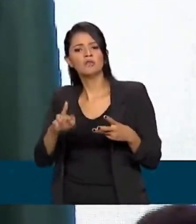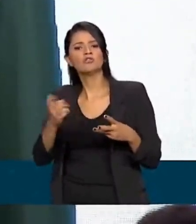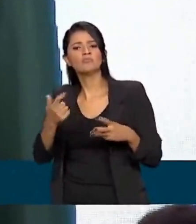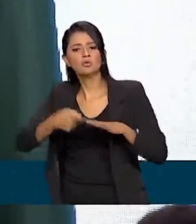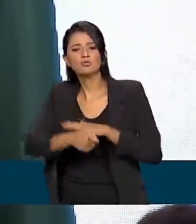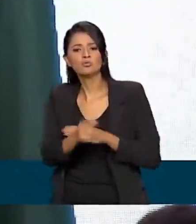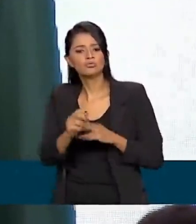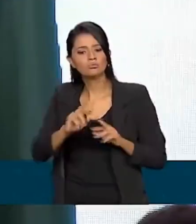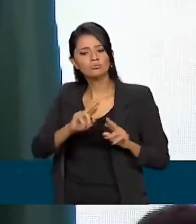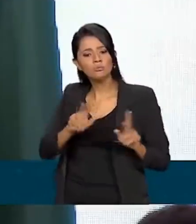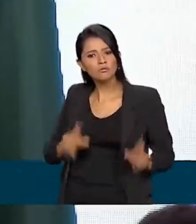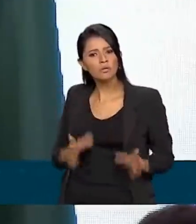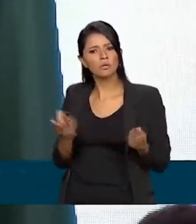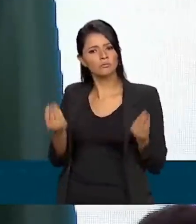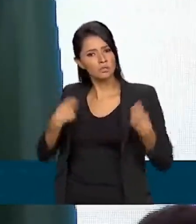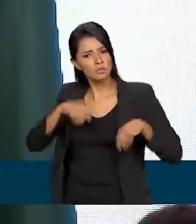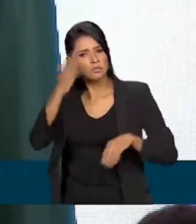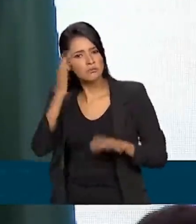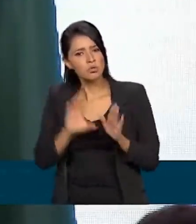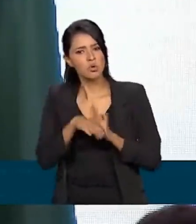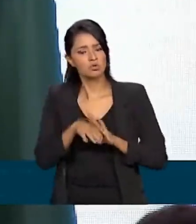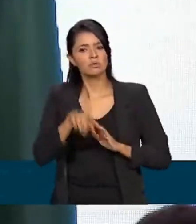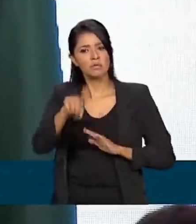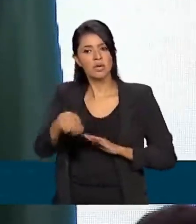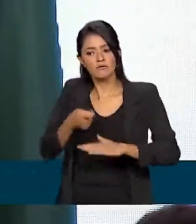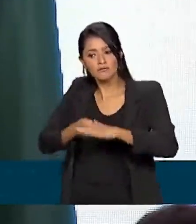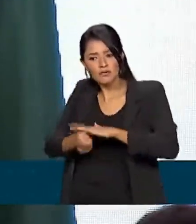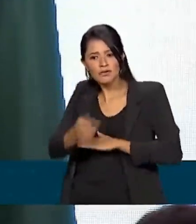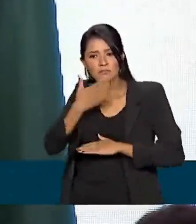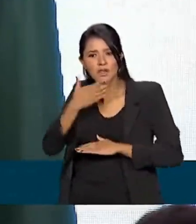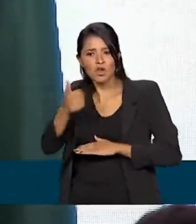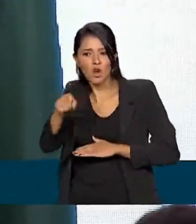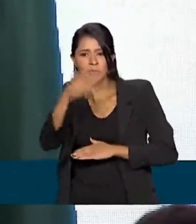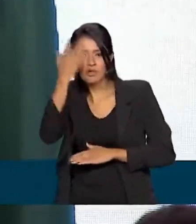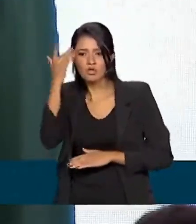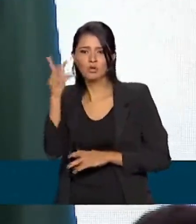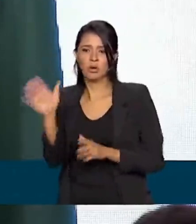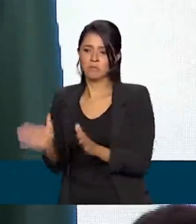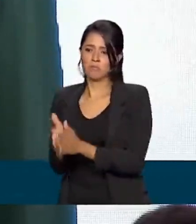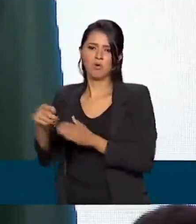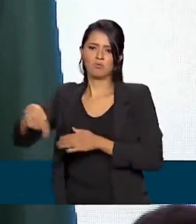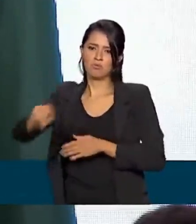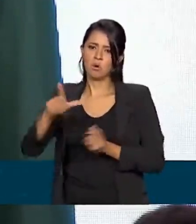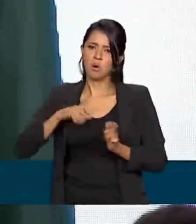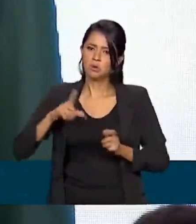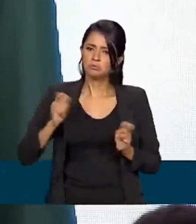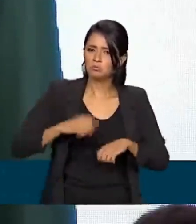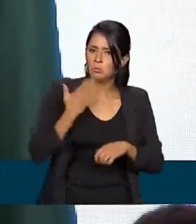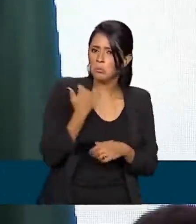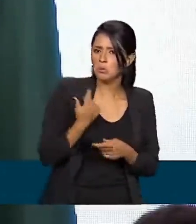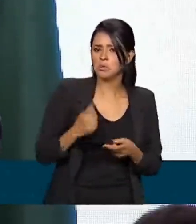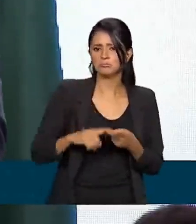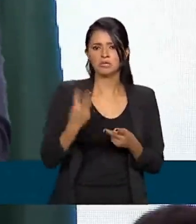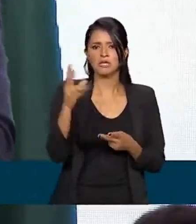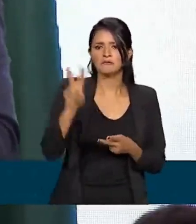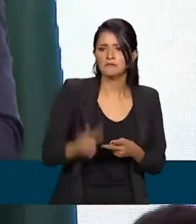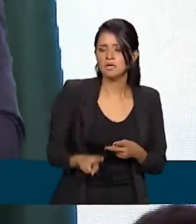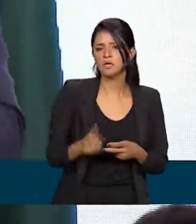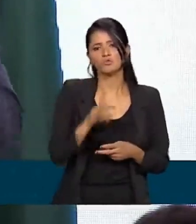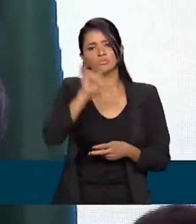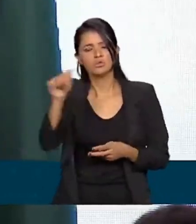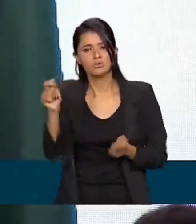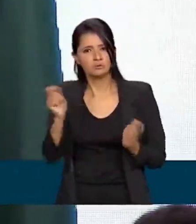tem nada mais precioso do que investir para que uma pessoa pobre possa comer 3 vezes ao dia. Não tem nada mais